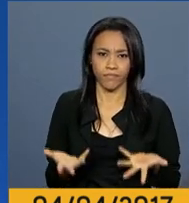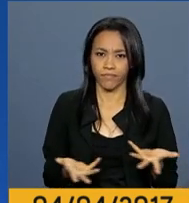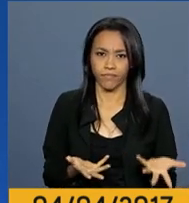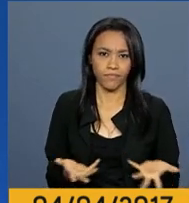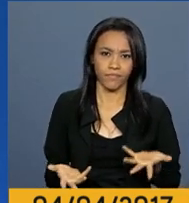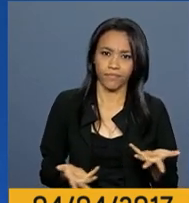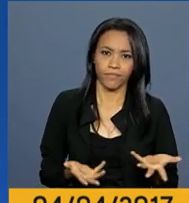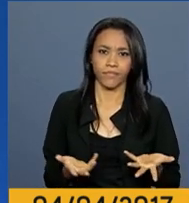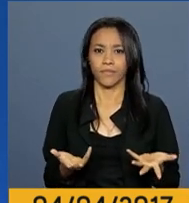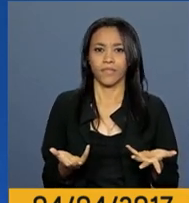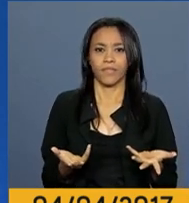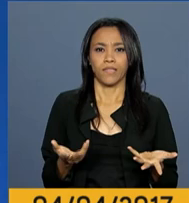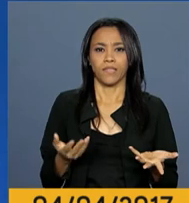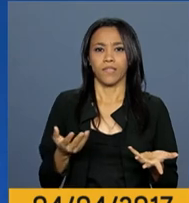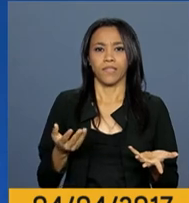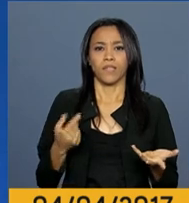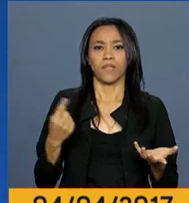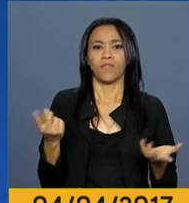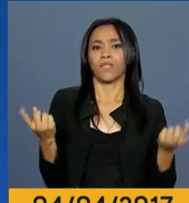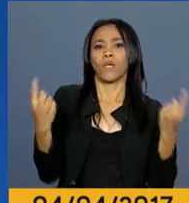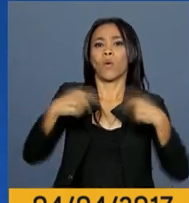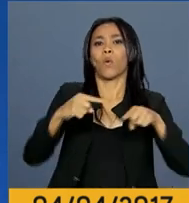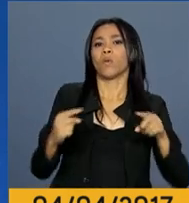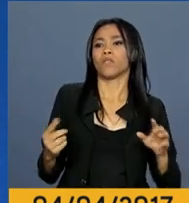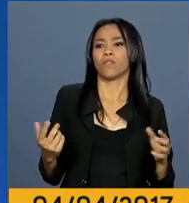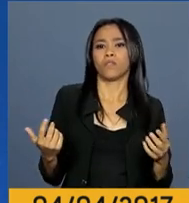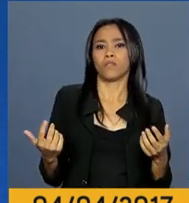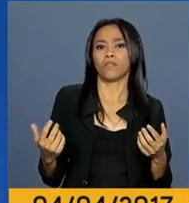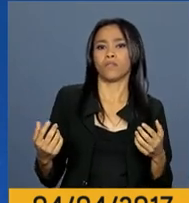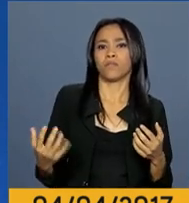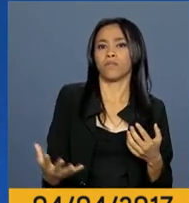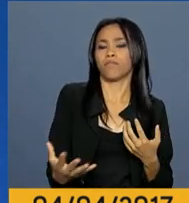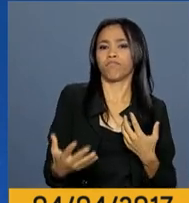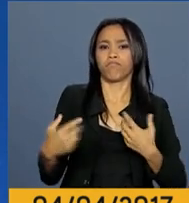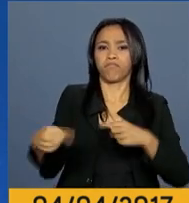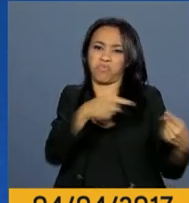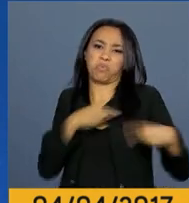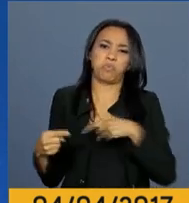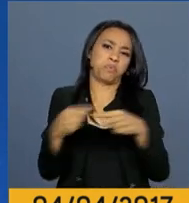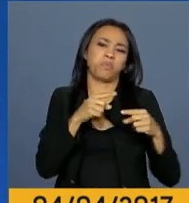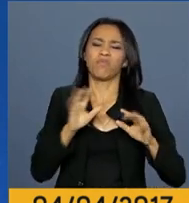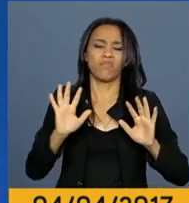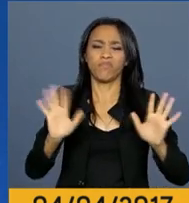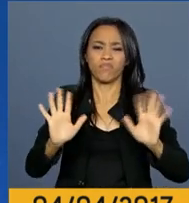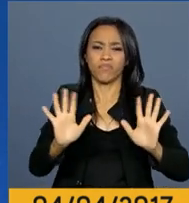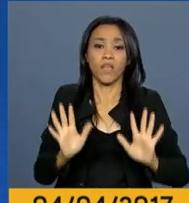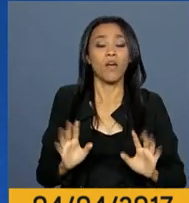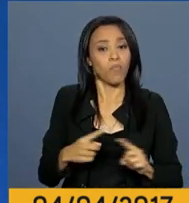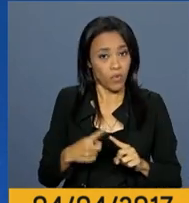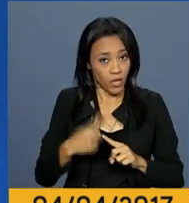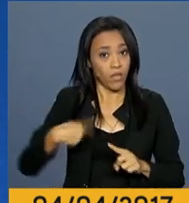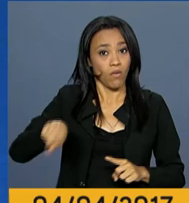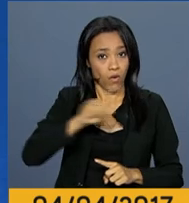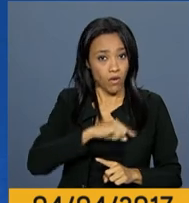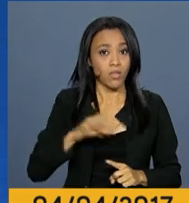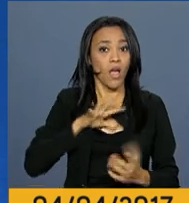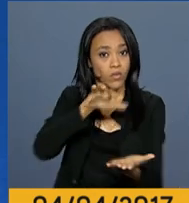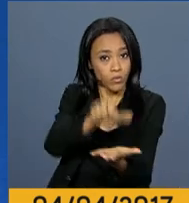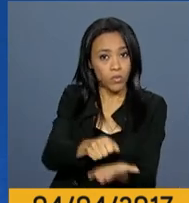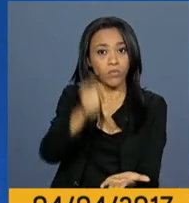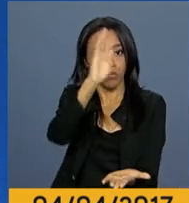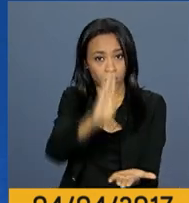revelar objeções ao governo. Até porque nós assumimos num momento em